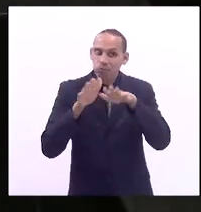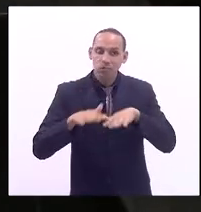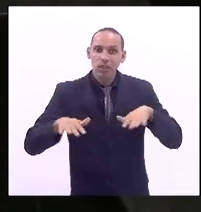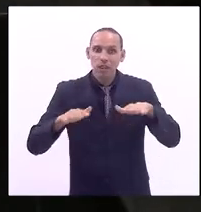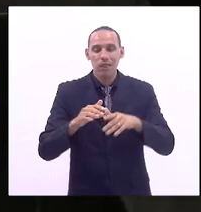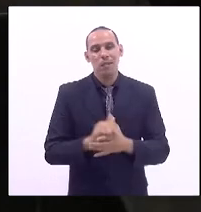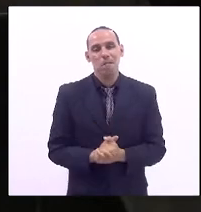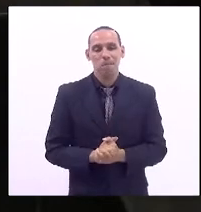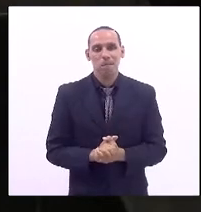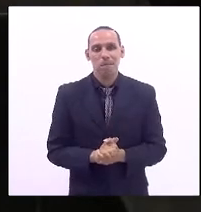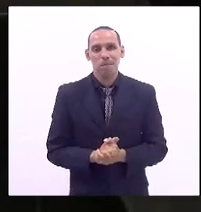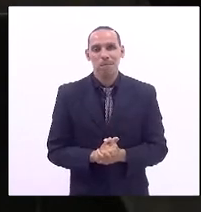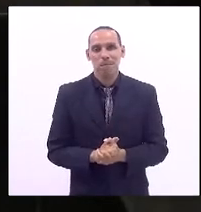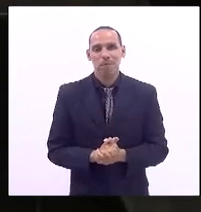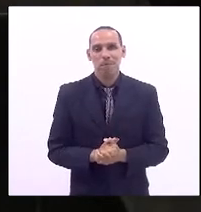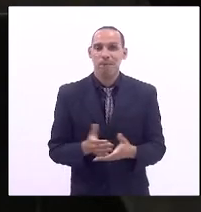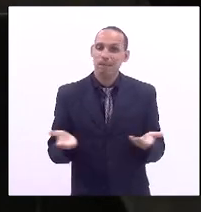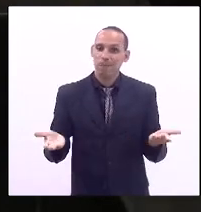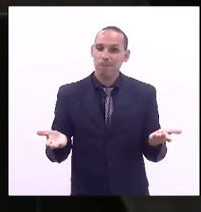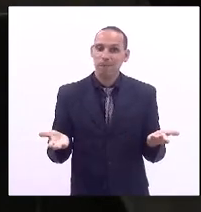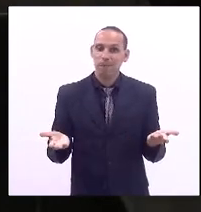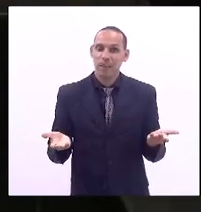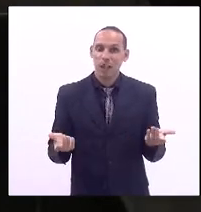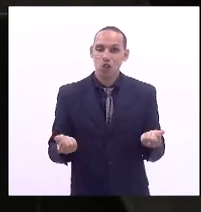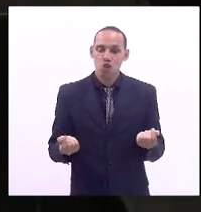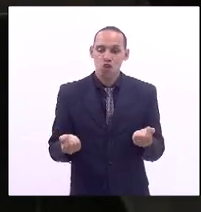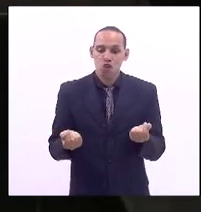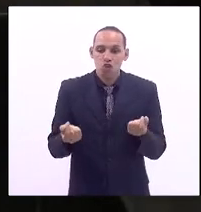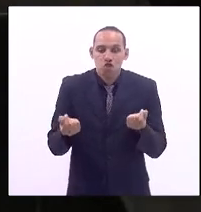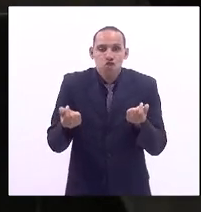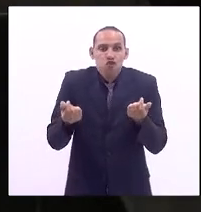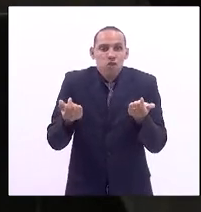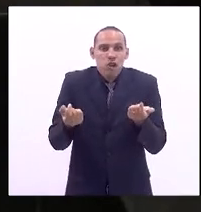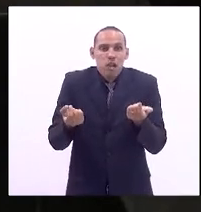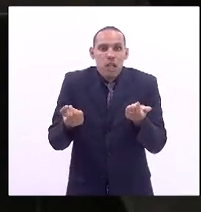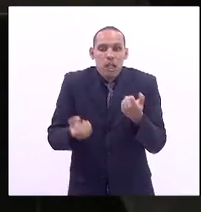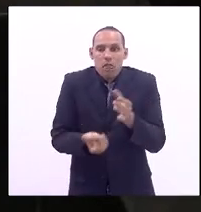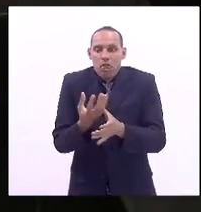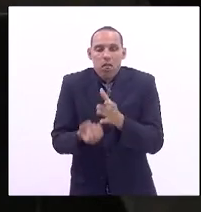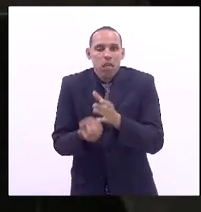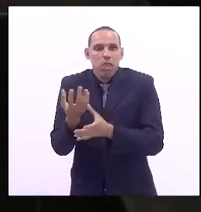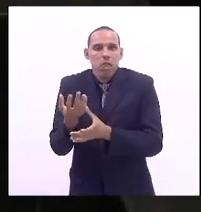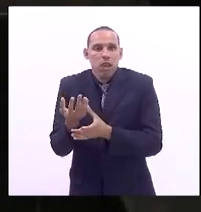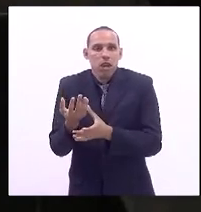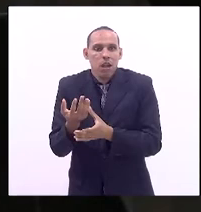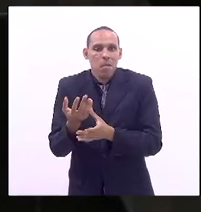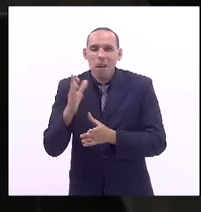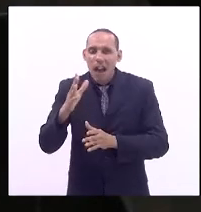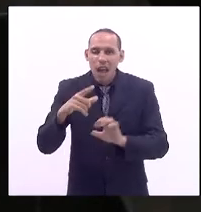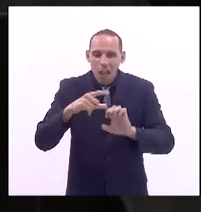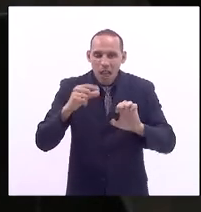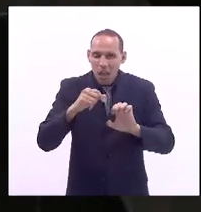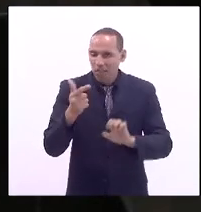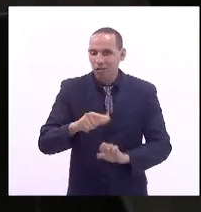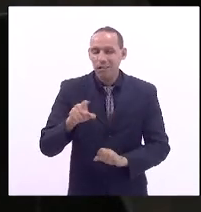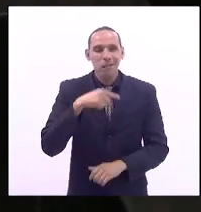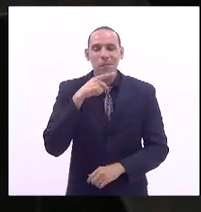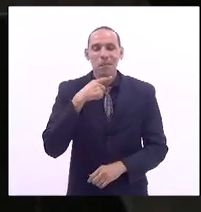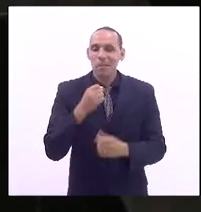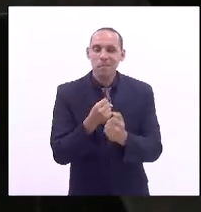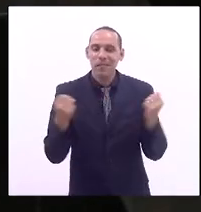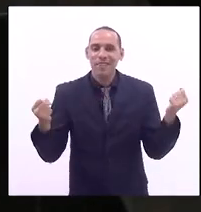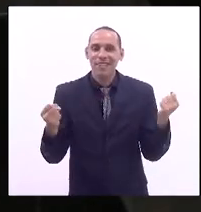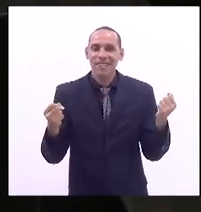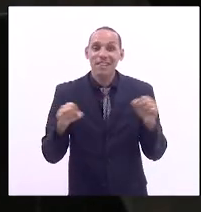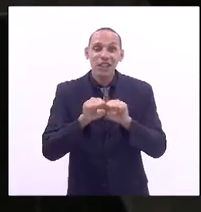todo Ah e não a riqueza que possa ser gerada sem empreendedor nosso sistema